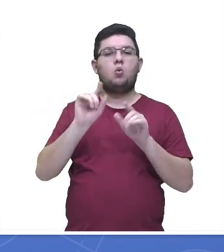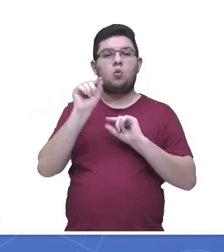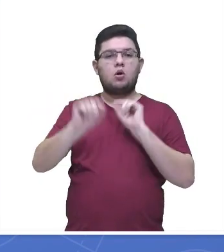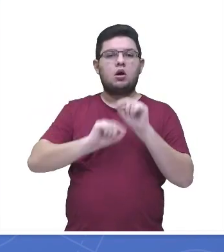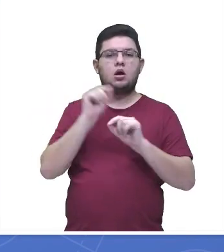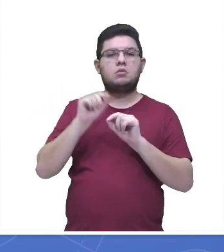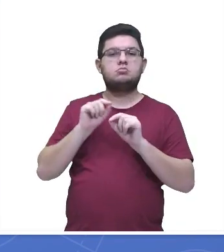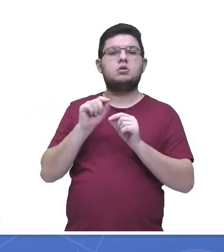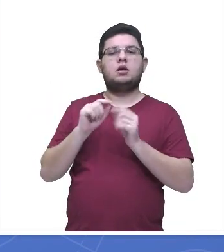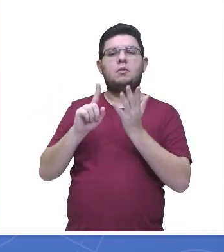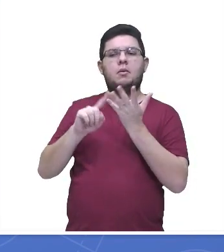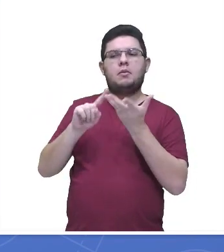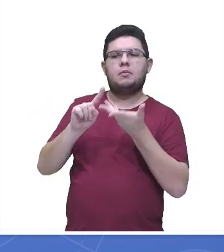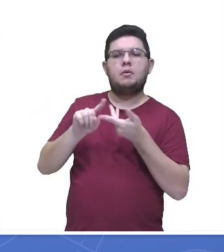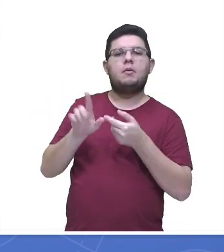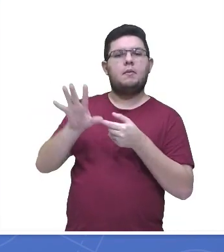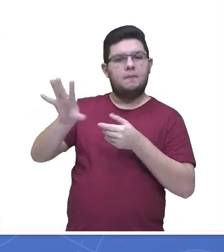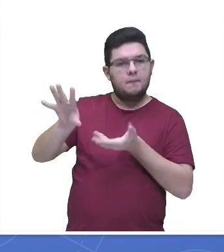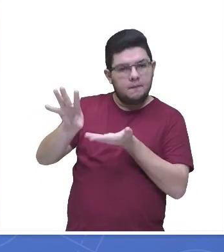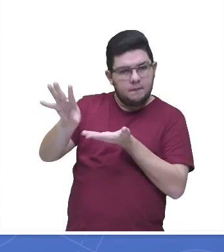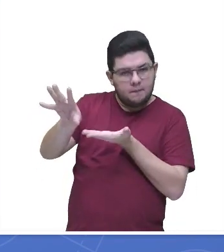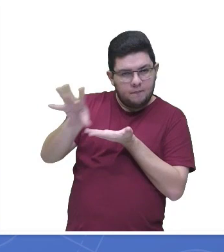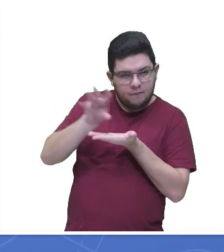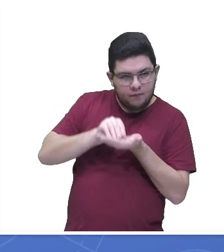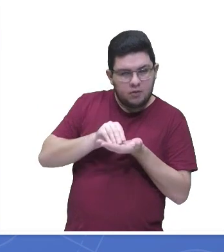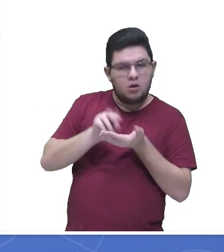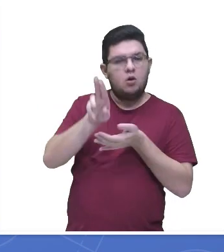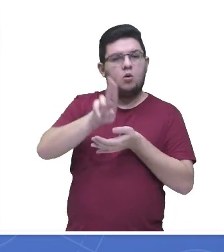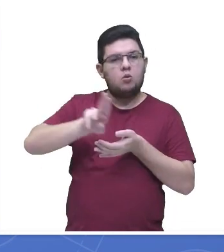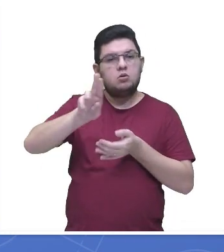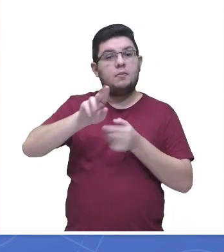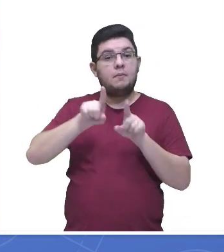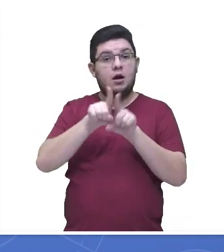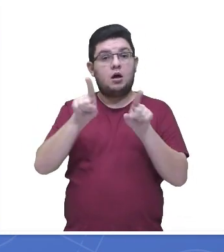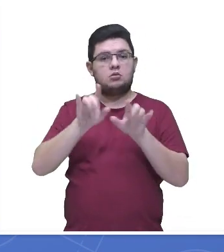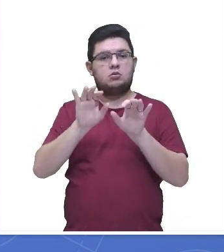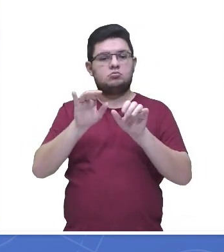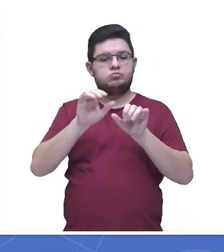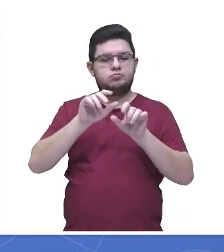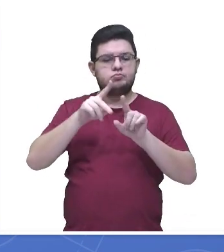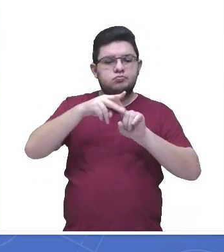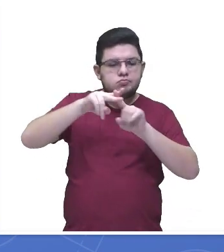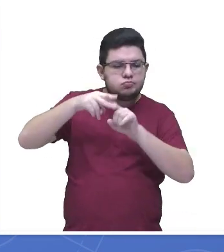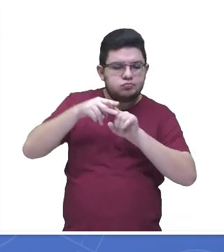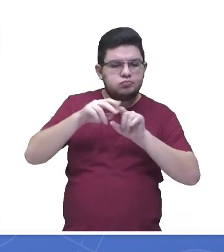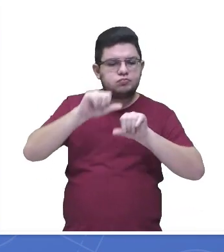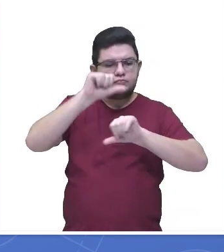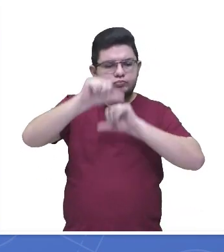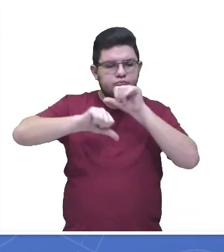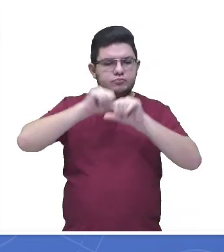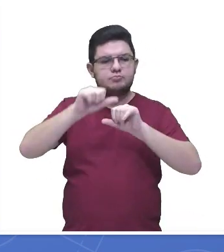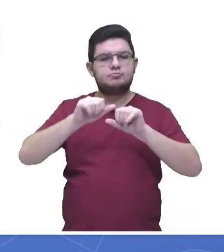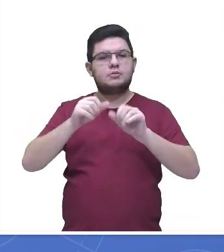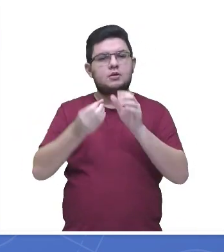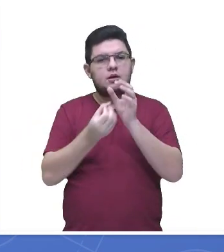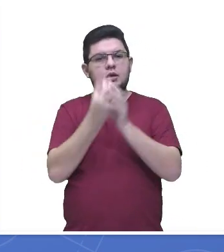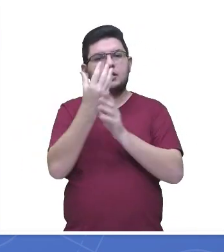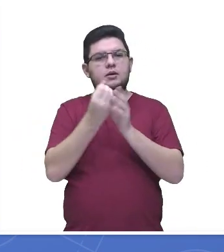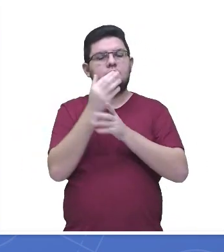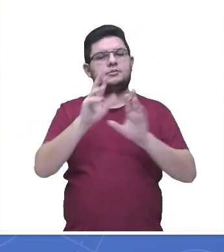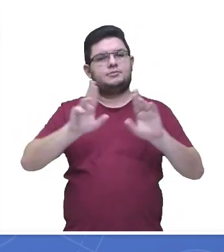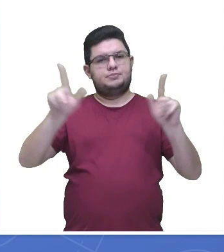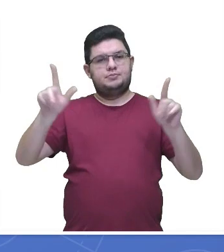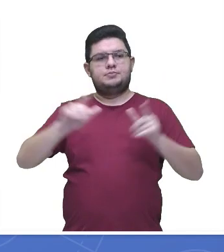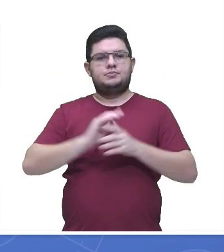gregos vão pegar a influência, mas eles vão muito além. Outra diferença entre o Egito e a Grécia. O Egito